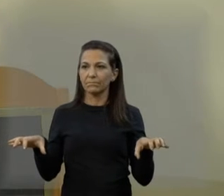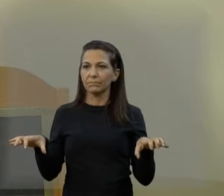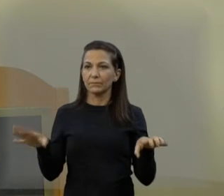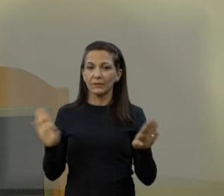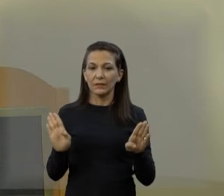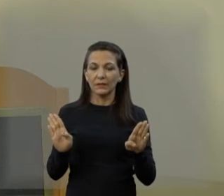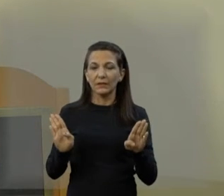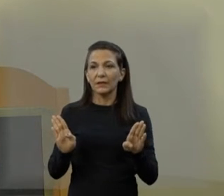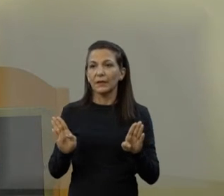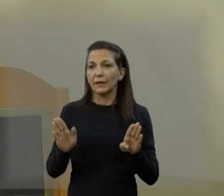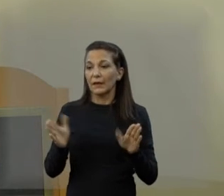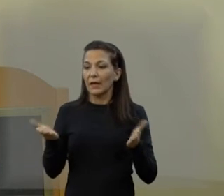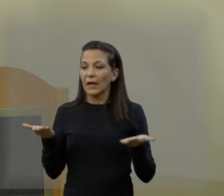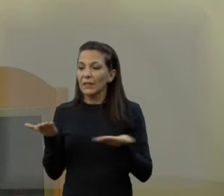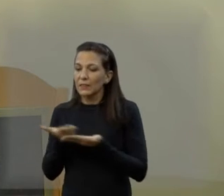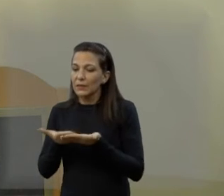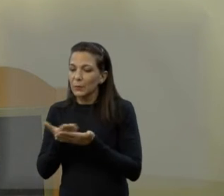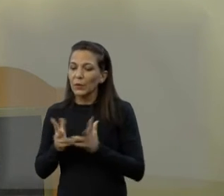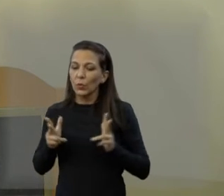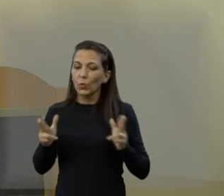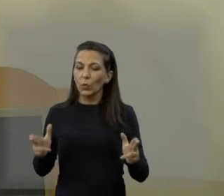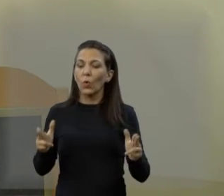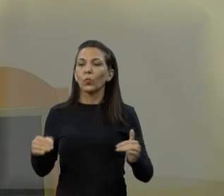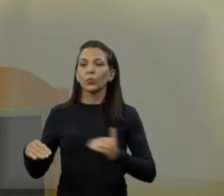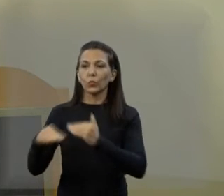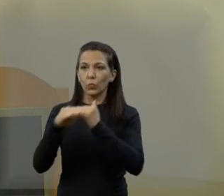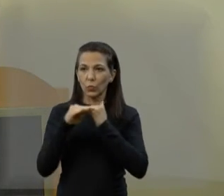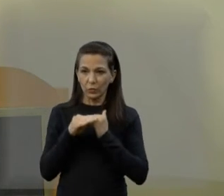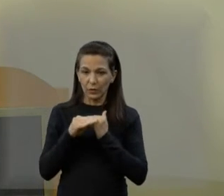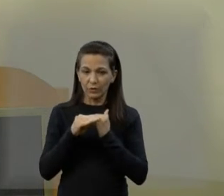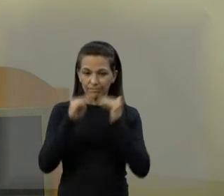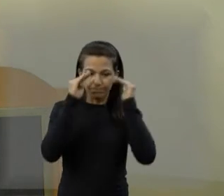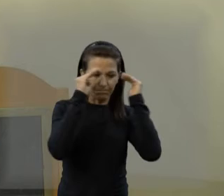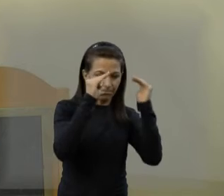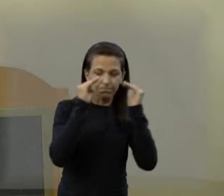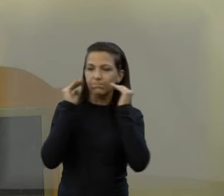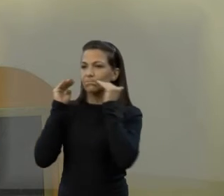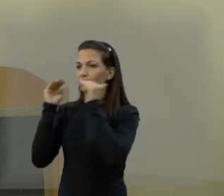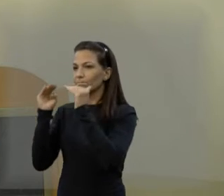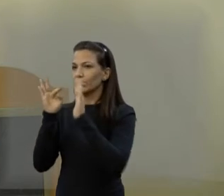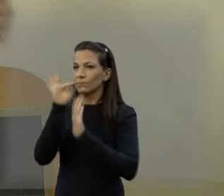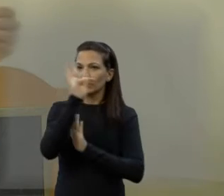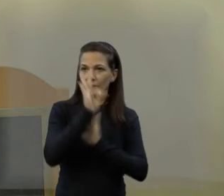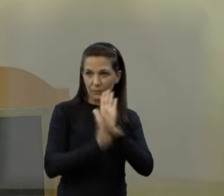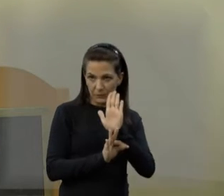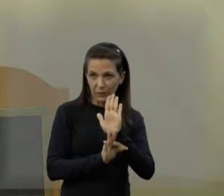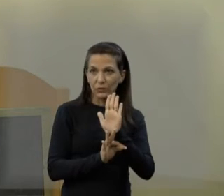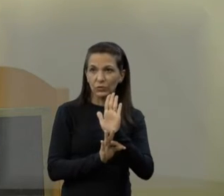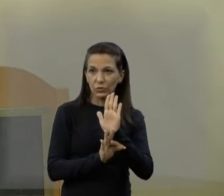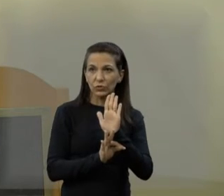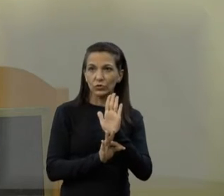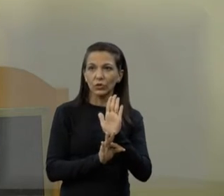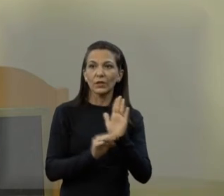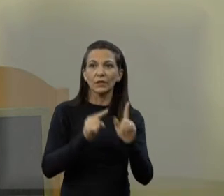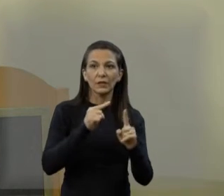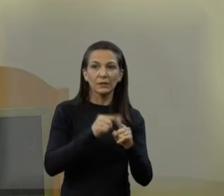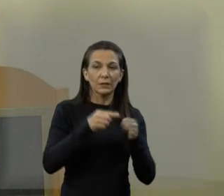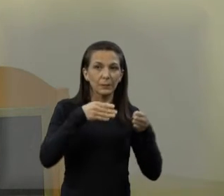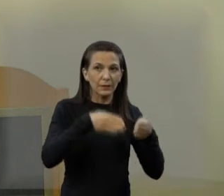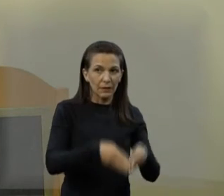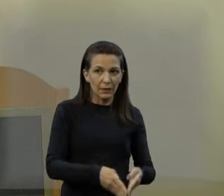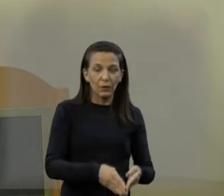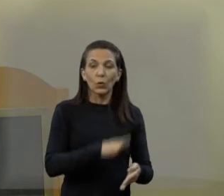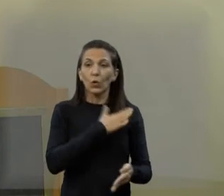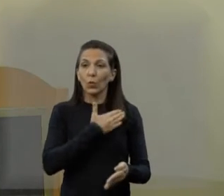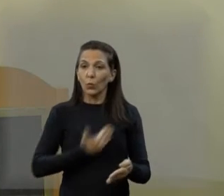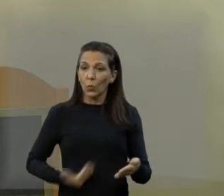enterre lá o mesmo tratamento e o mesmo respeito Essa taxa ela de manutenção ela é cobrada por todo cemitério público quem